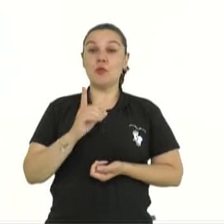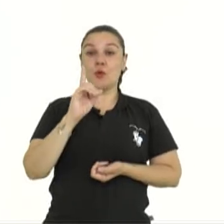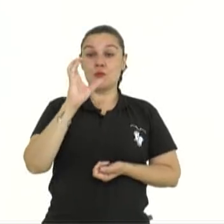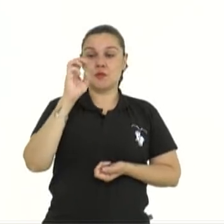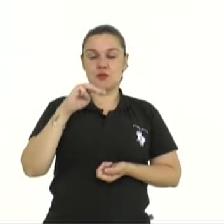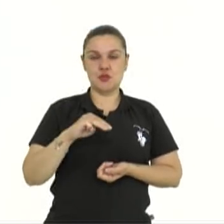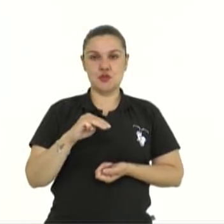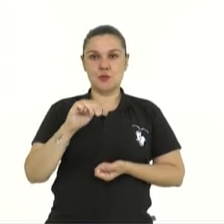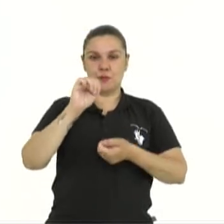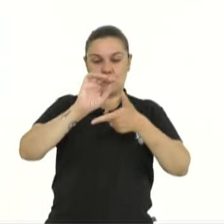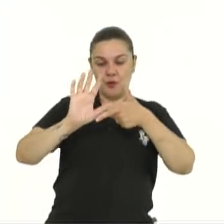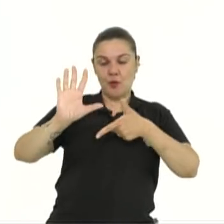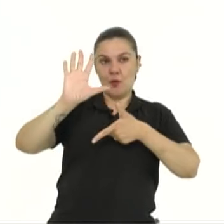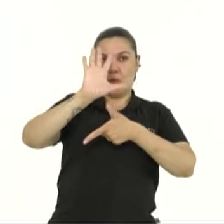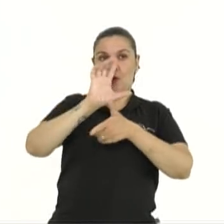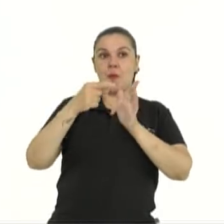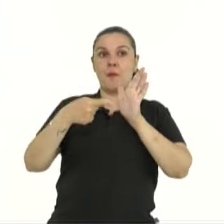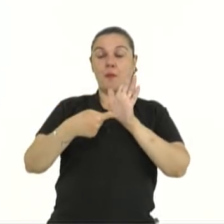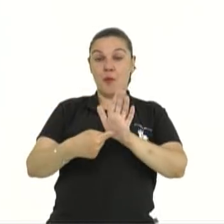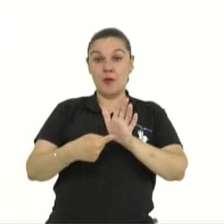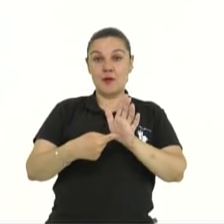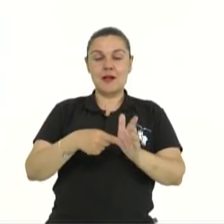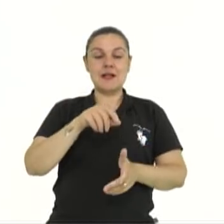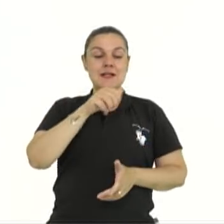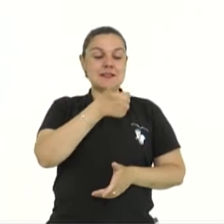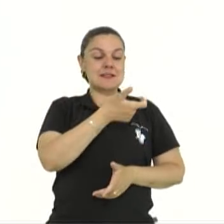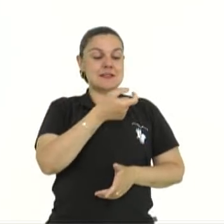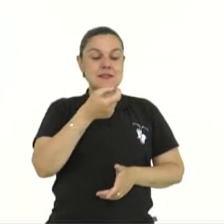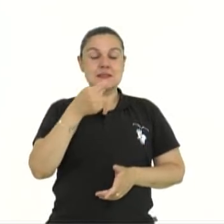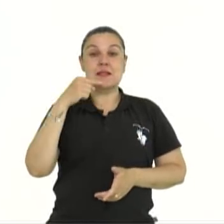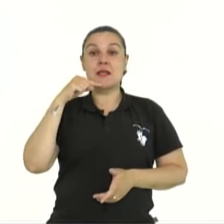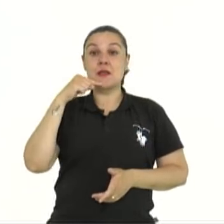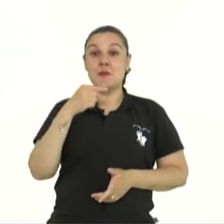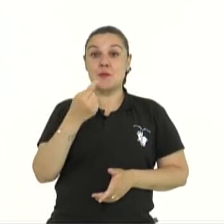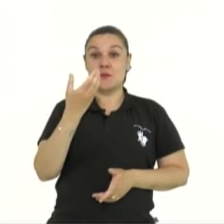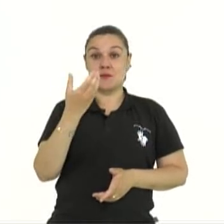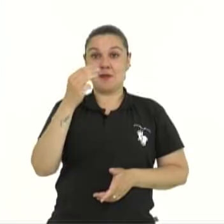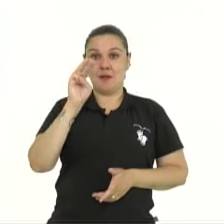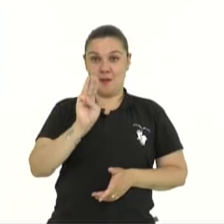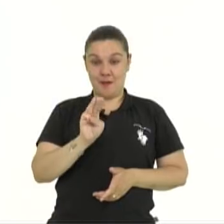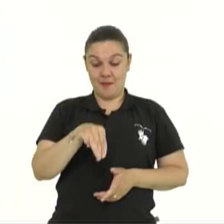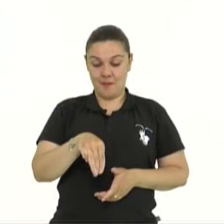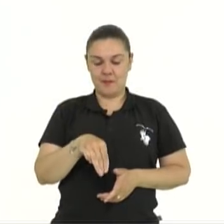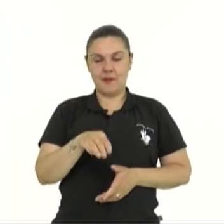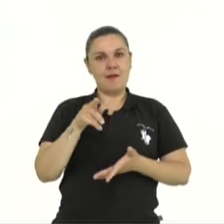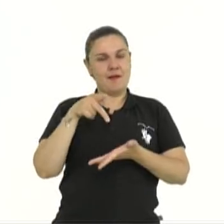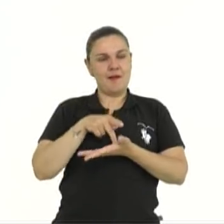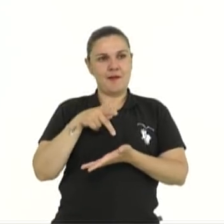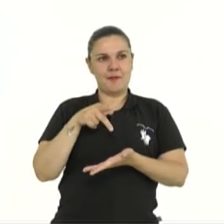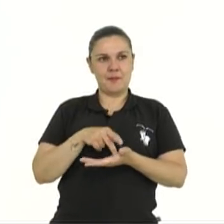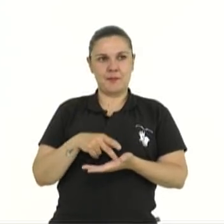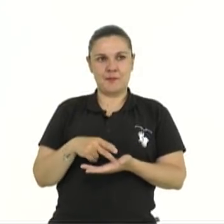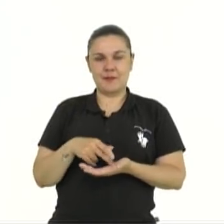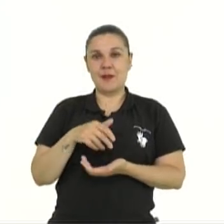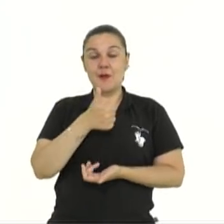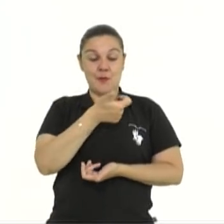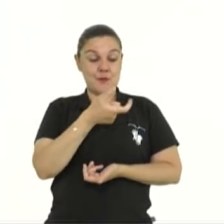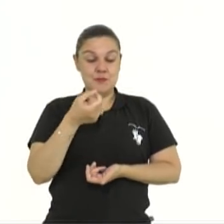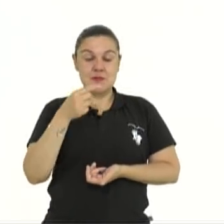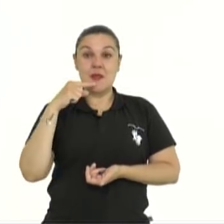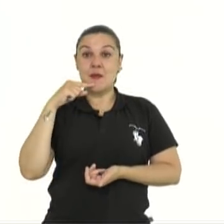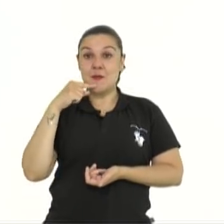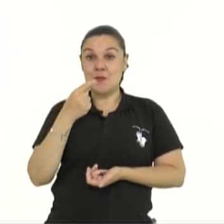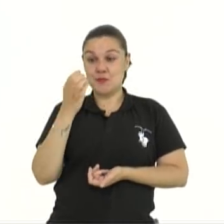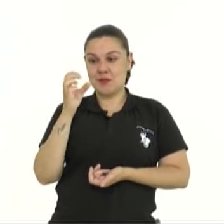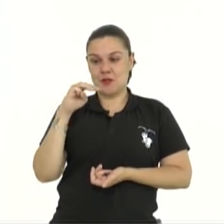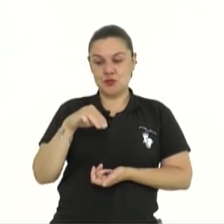no mapa equivale a 100.000 centímetros na realidade. 100.000